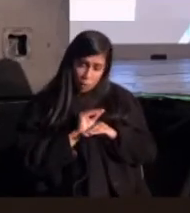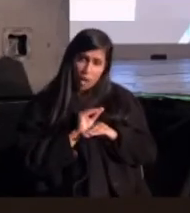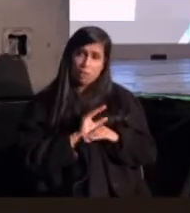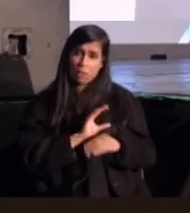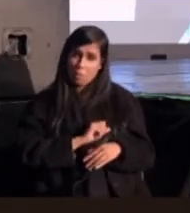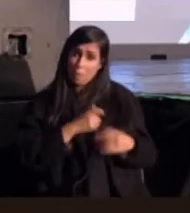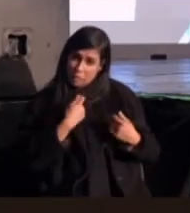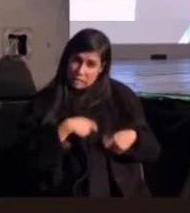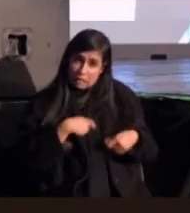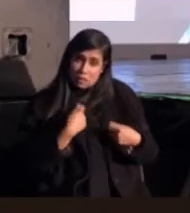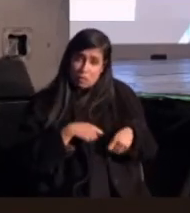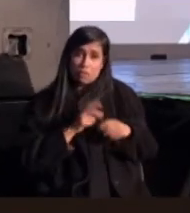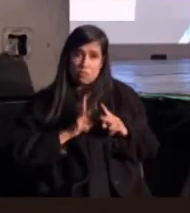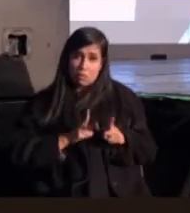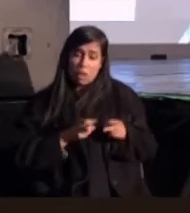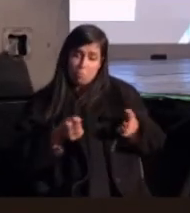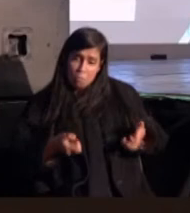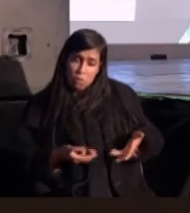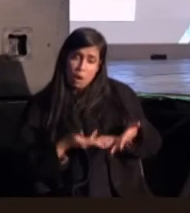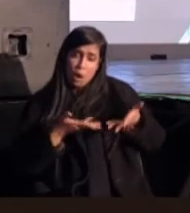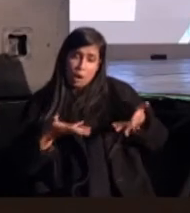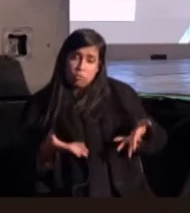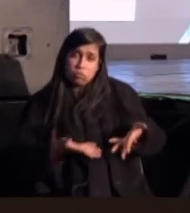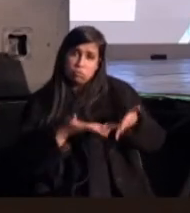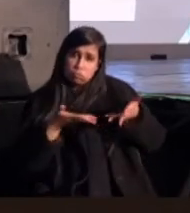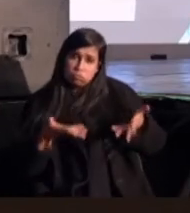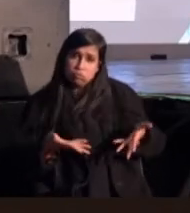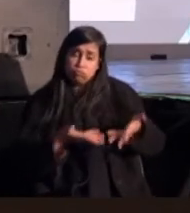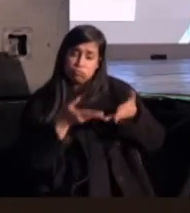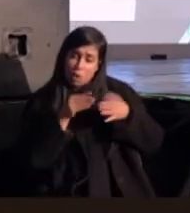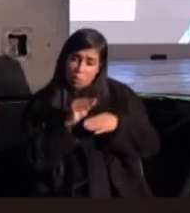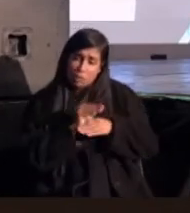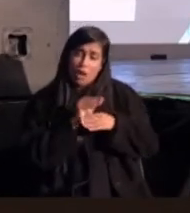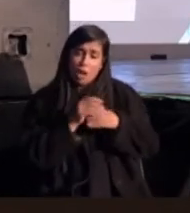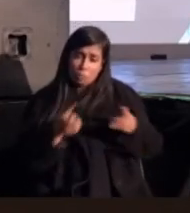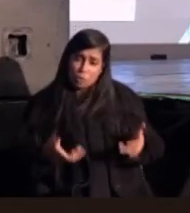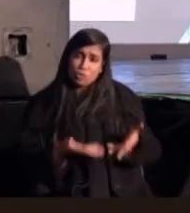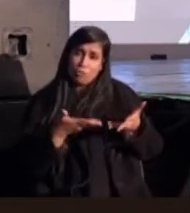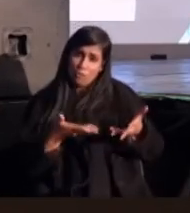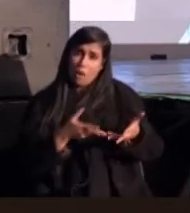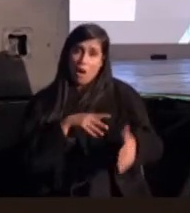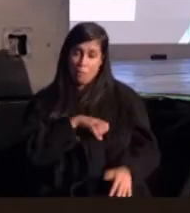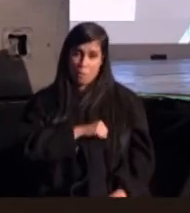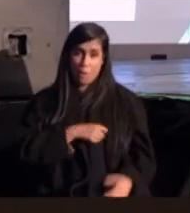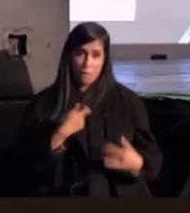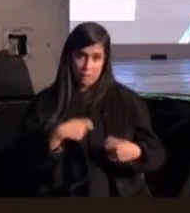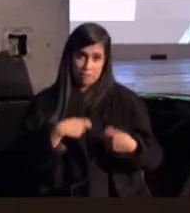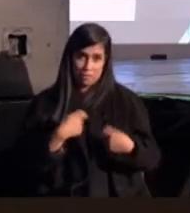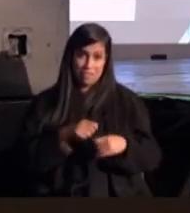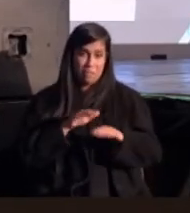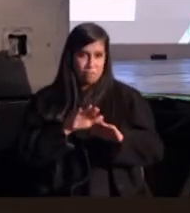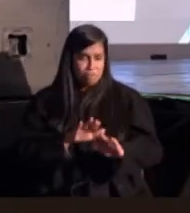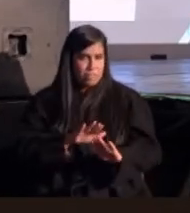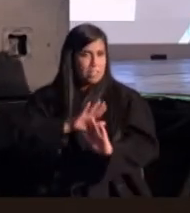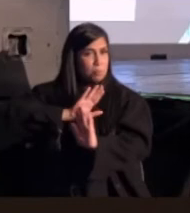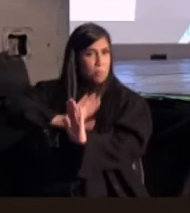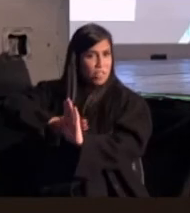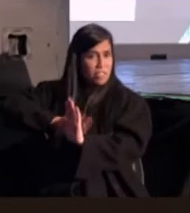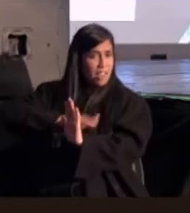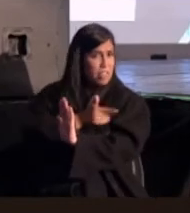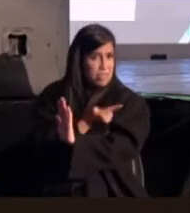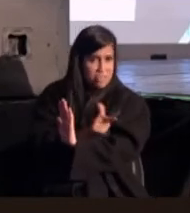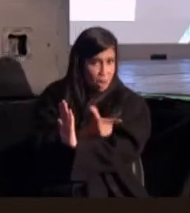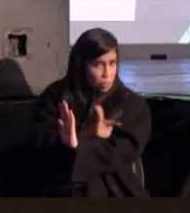reintroduzido, né? Ele precisa ser continuamente cultivado. Então, mas sem o afeto do amor, sem